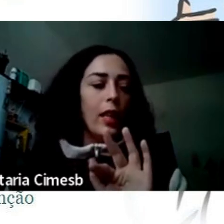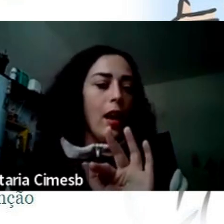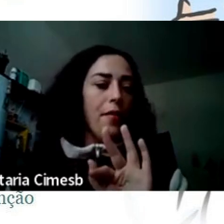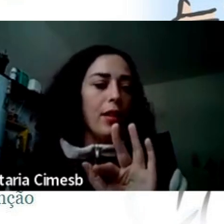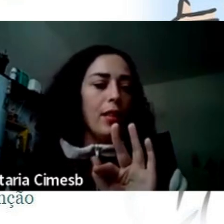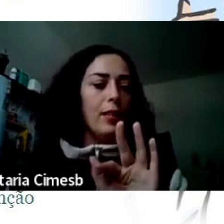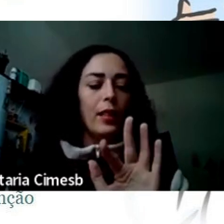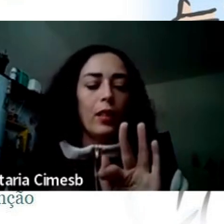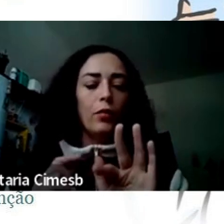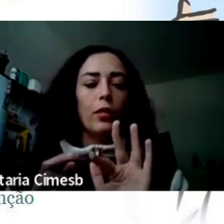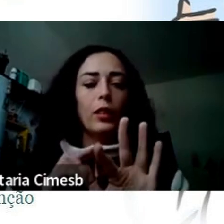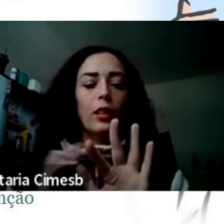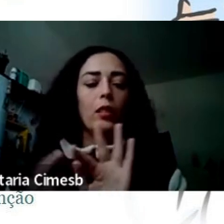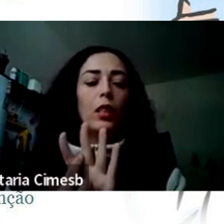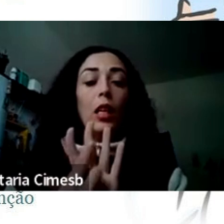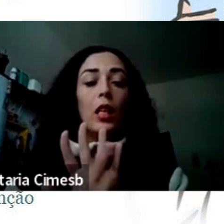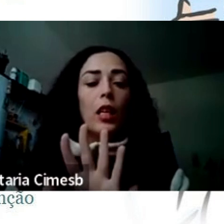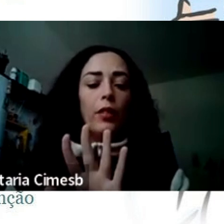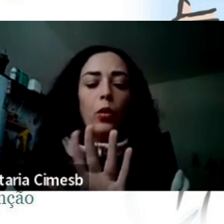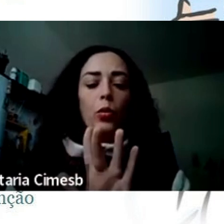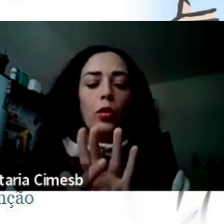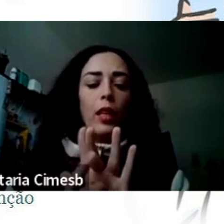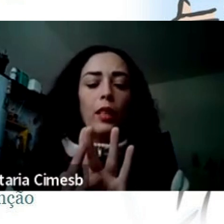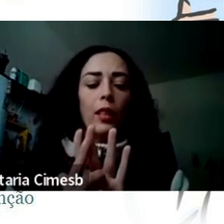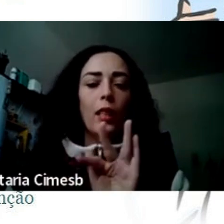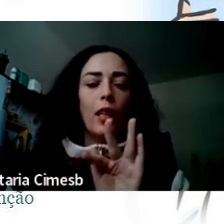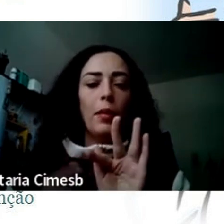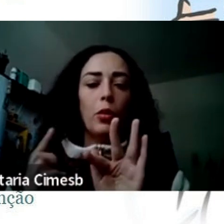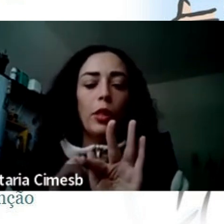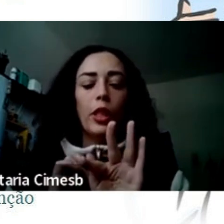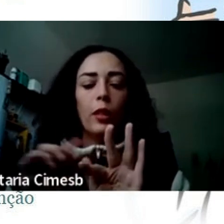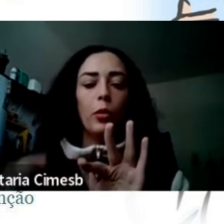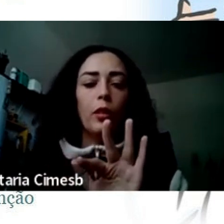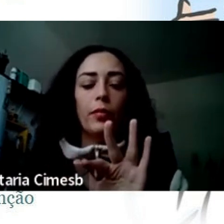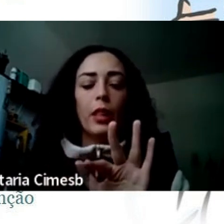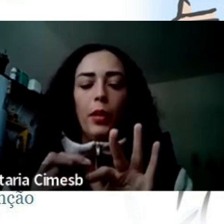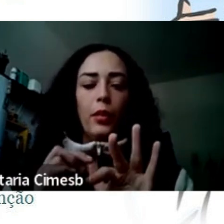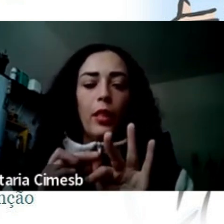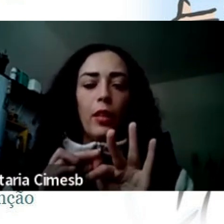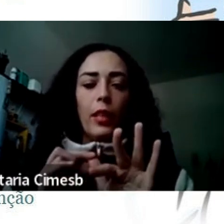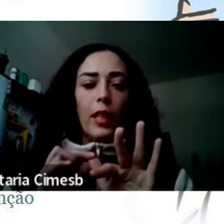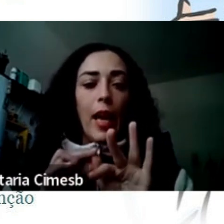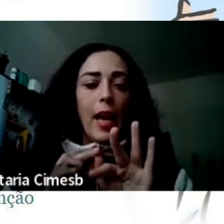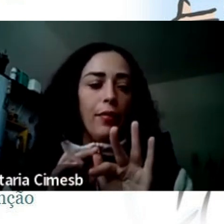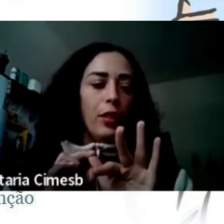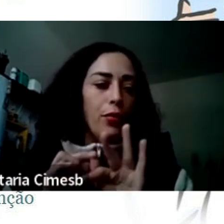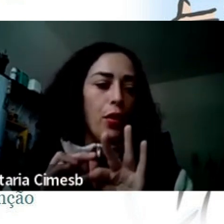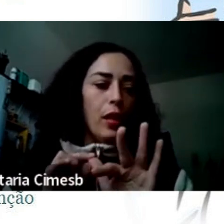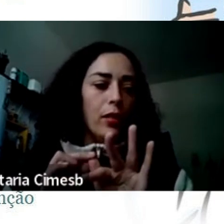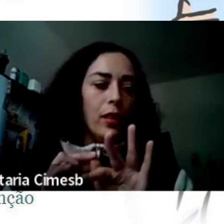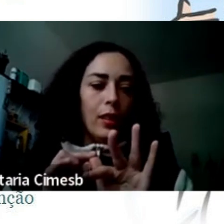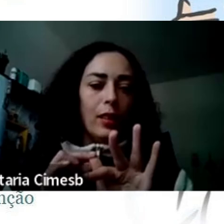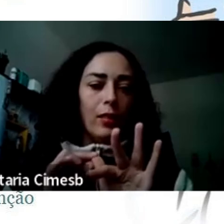a letra F, né, nessa configuração. Levantou os 3 aqui, abaixou o indicador e pôs o dedão aqui. F